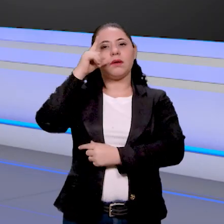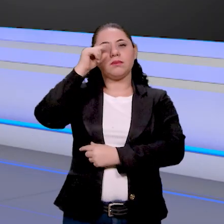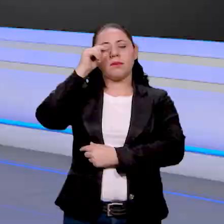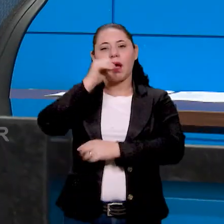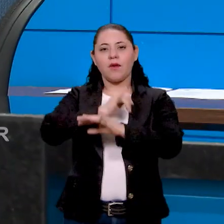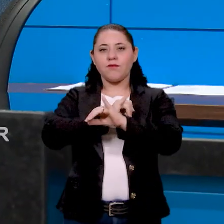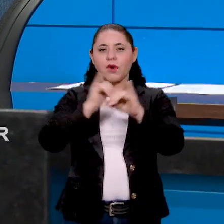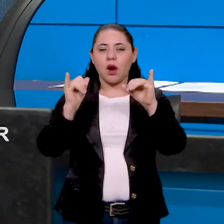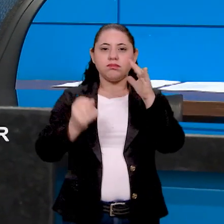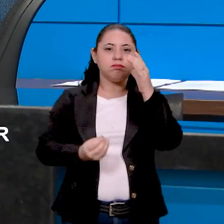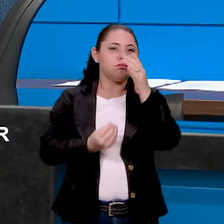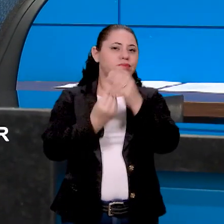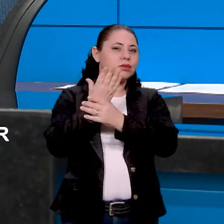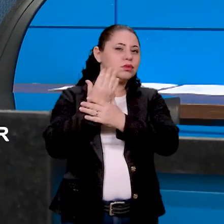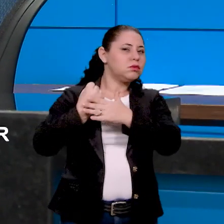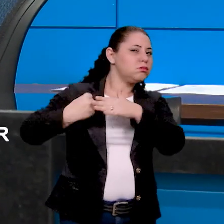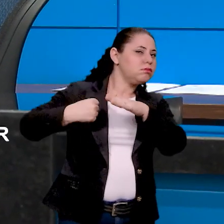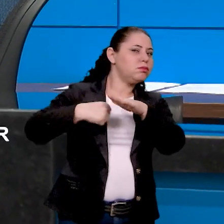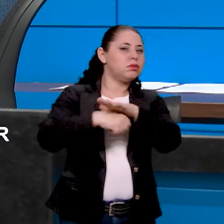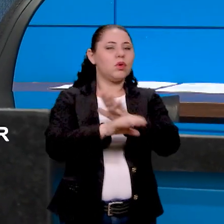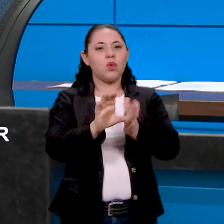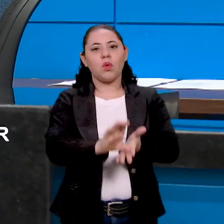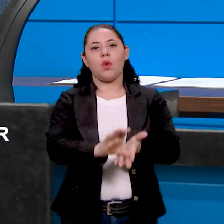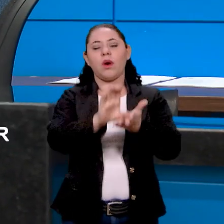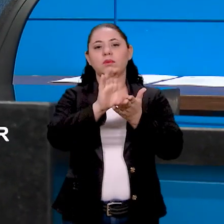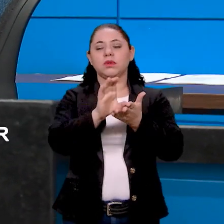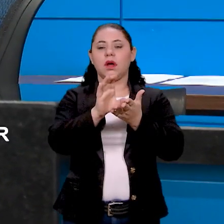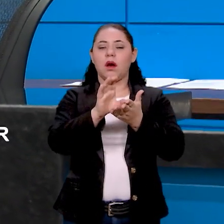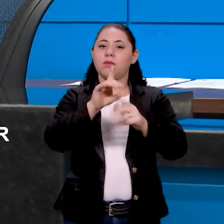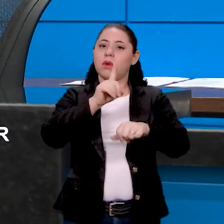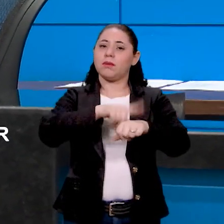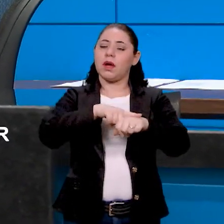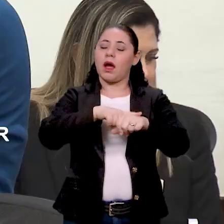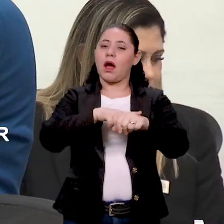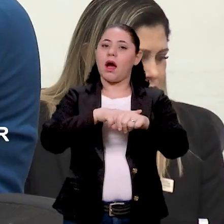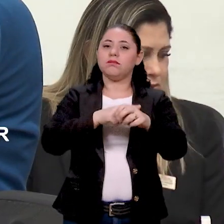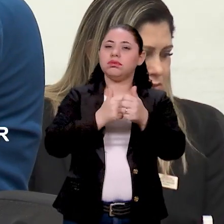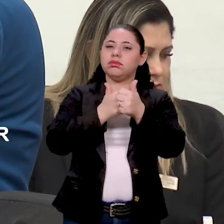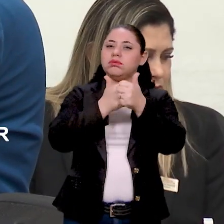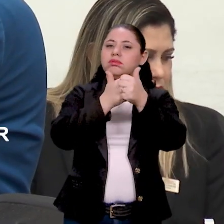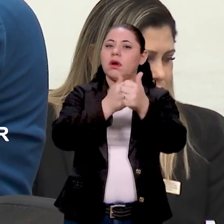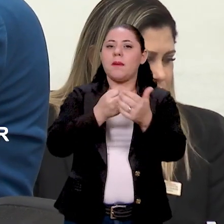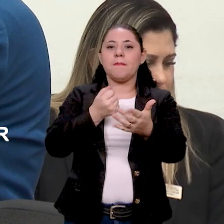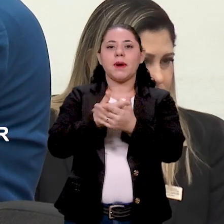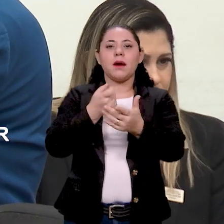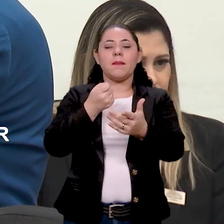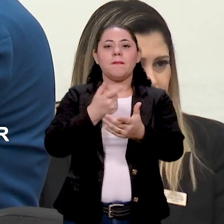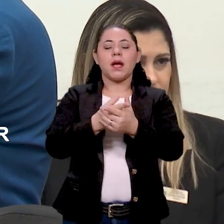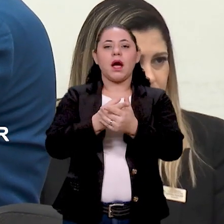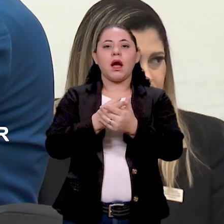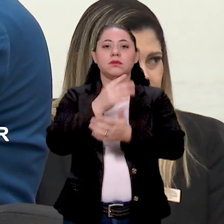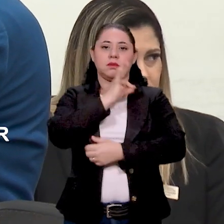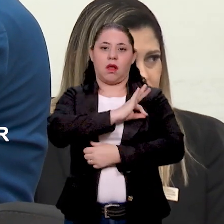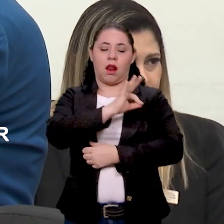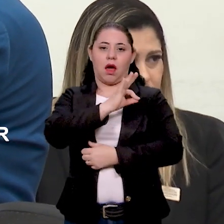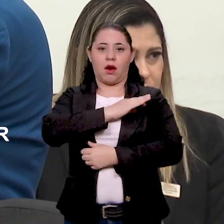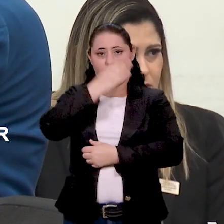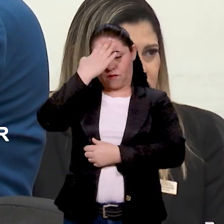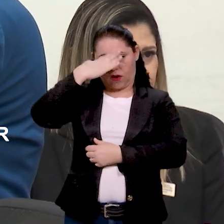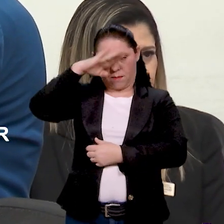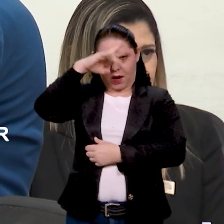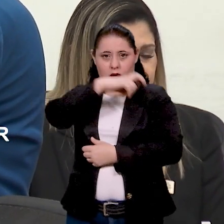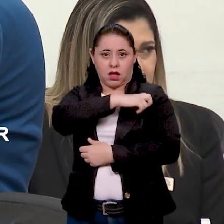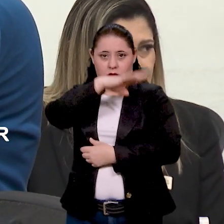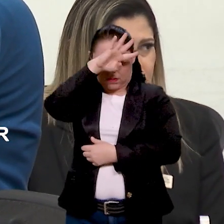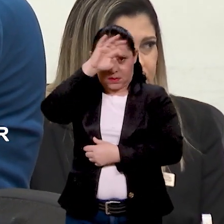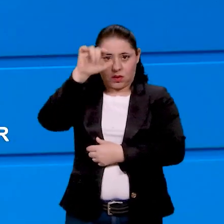Gerson Claro, anunciou a implantação de uma comissão temporária que vai acompanhar o pagamento do piso da enfermagem em